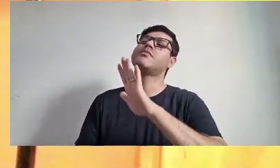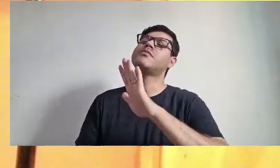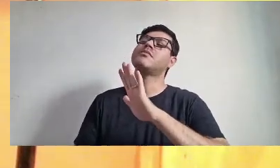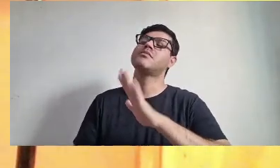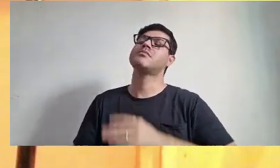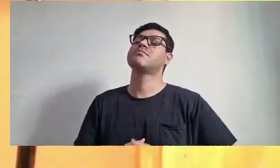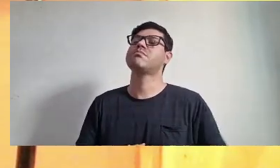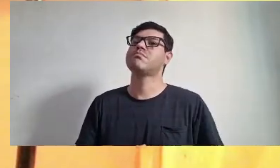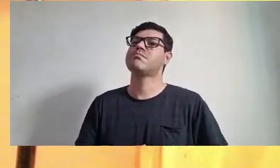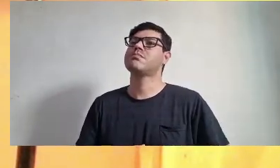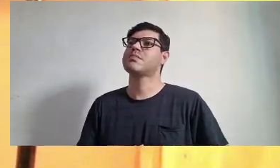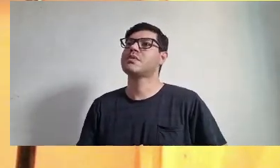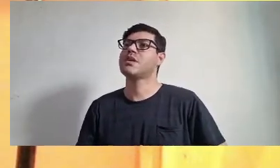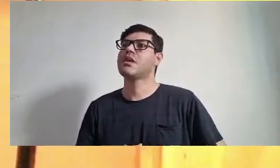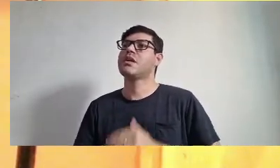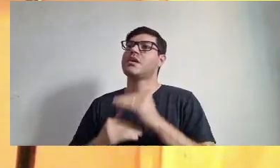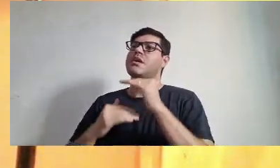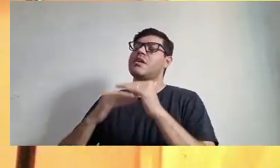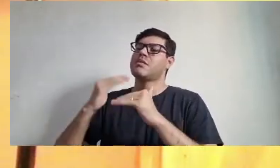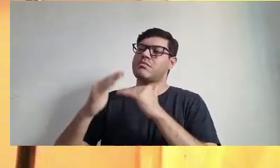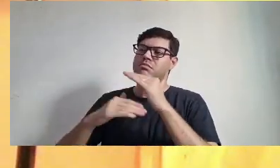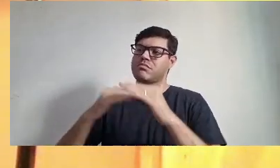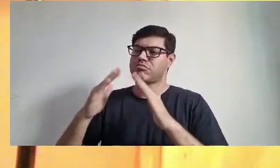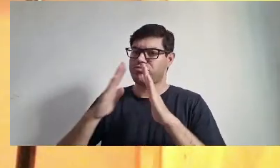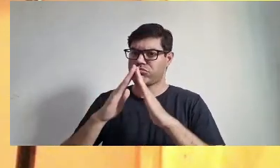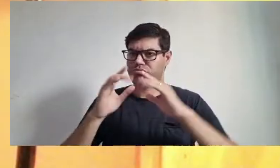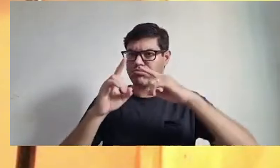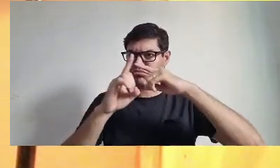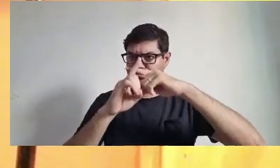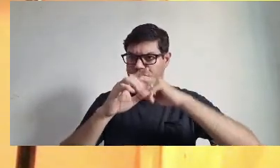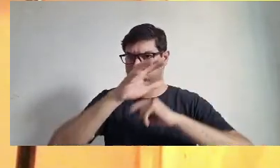aí, todas as igrejas,